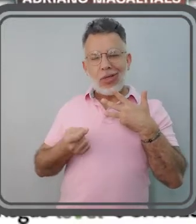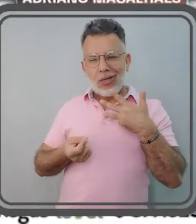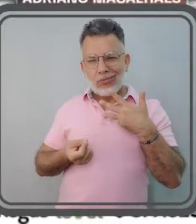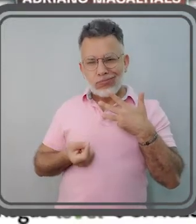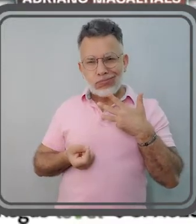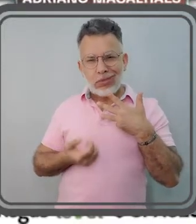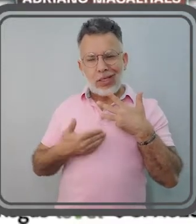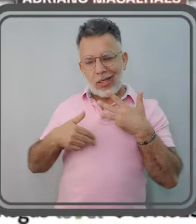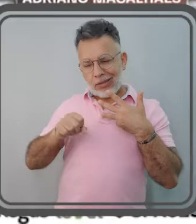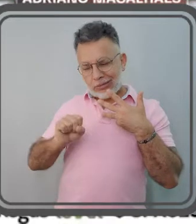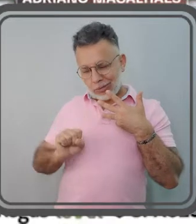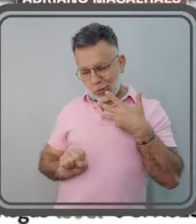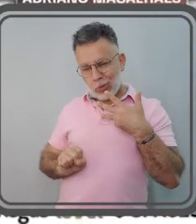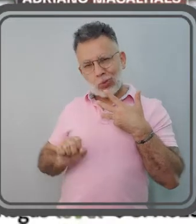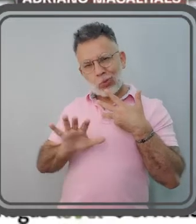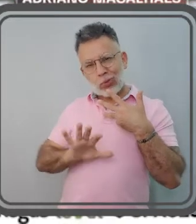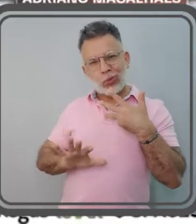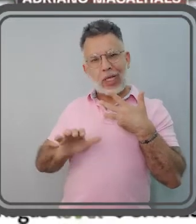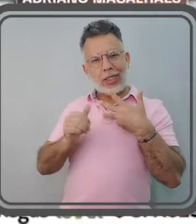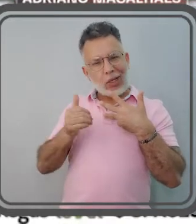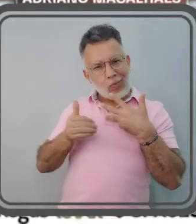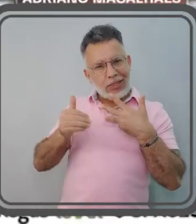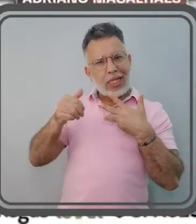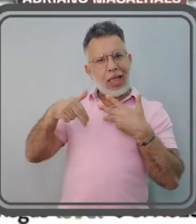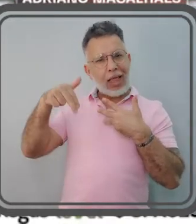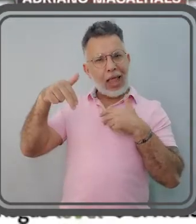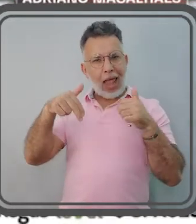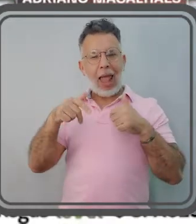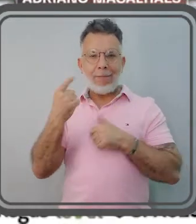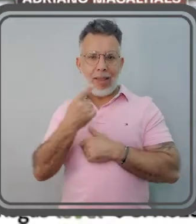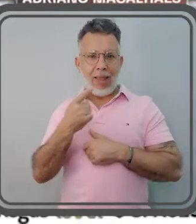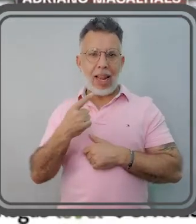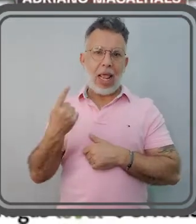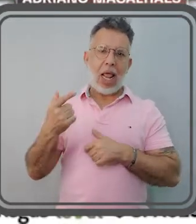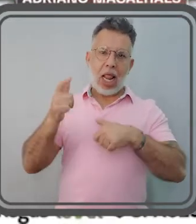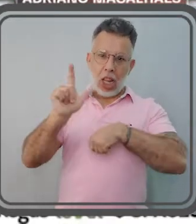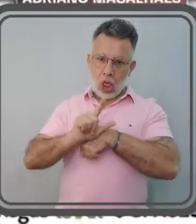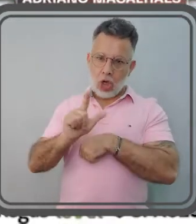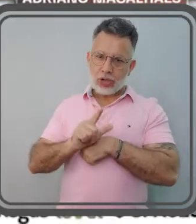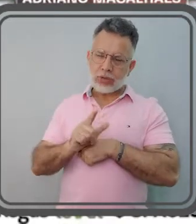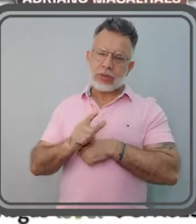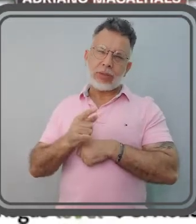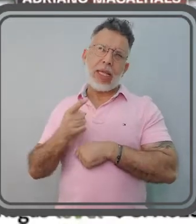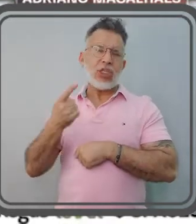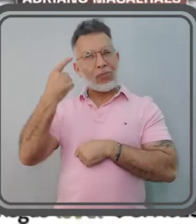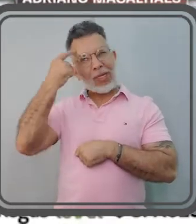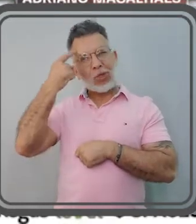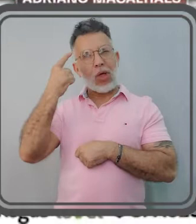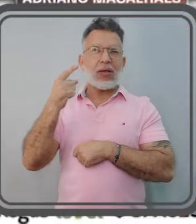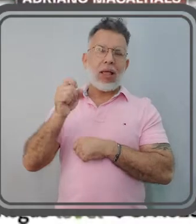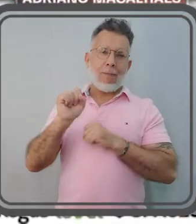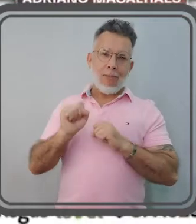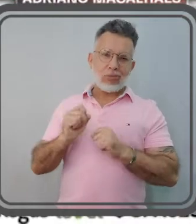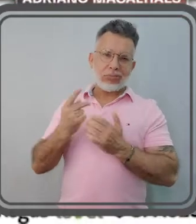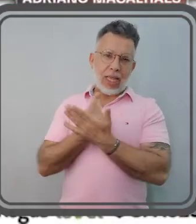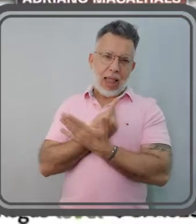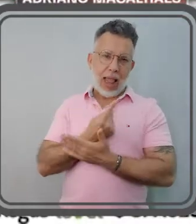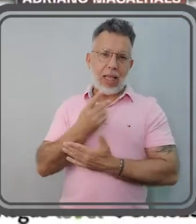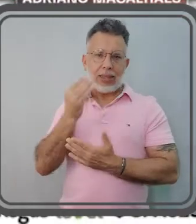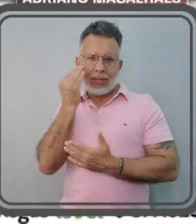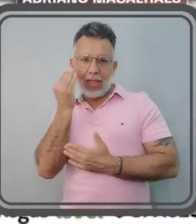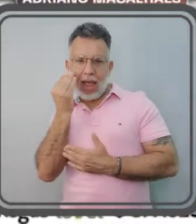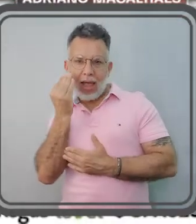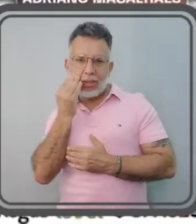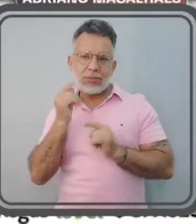loja que a gente erra, é a loja que a gente realmente faz todos os testes, inclusive de novos fornecedores.